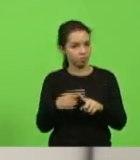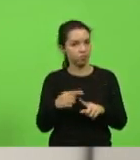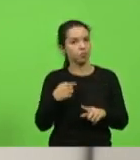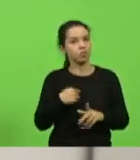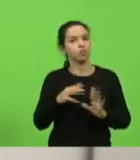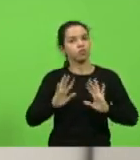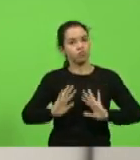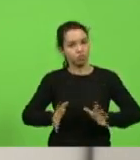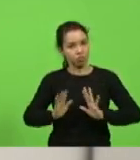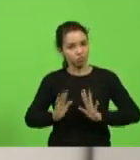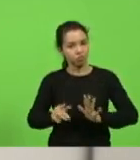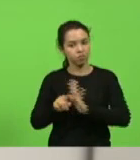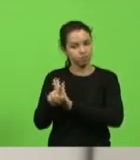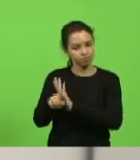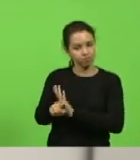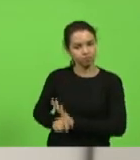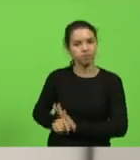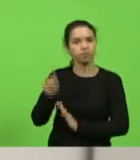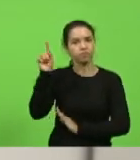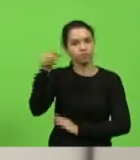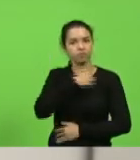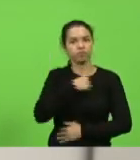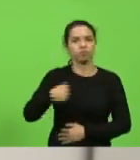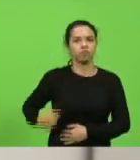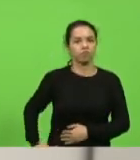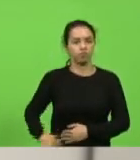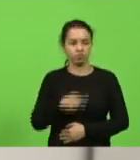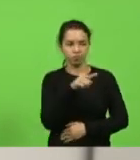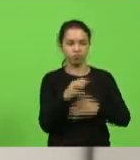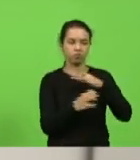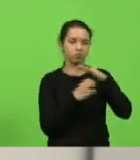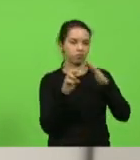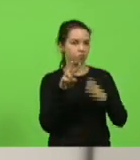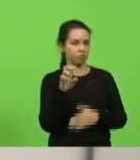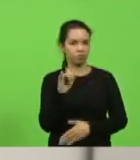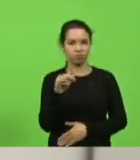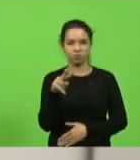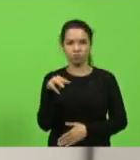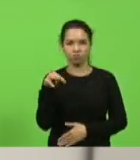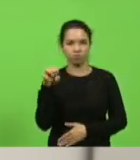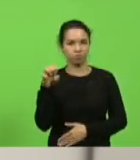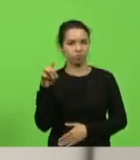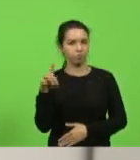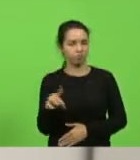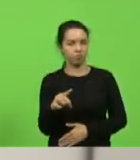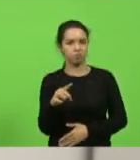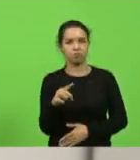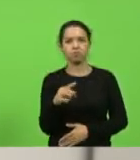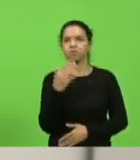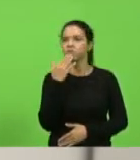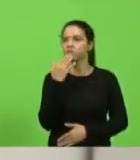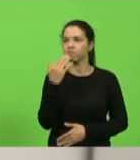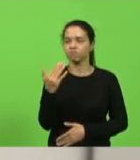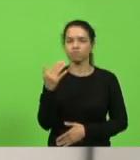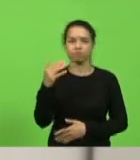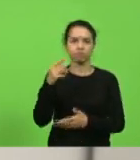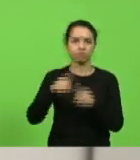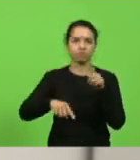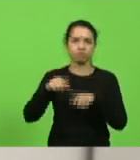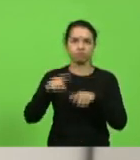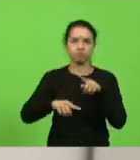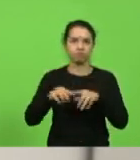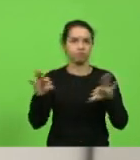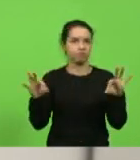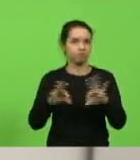inclusive, a checagem na China, que essa empresa Veiga Meli não tinha pedido nenhum equipamento. Ou